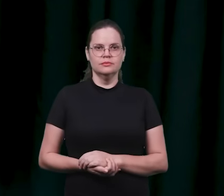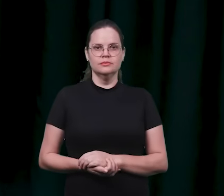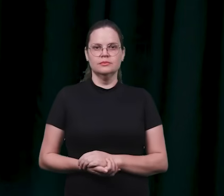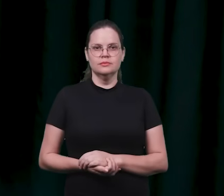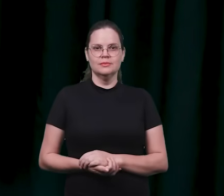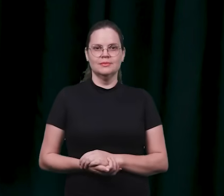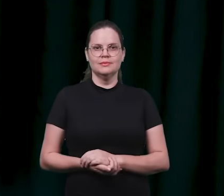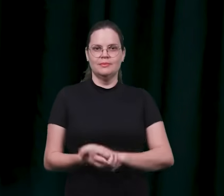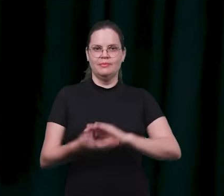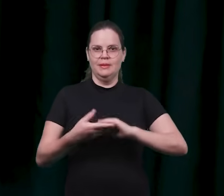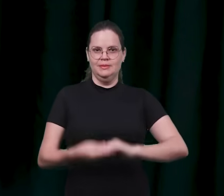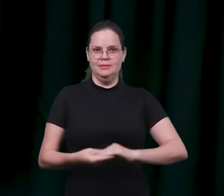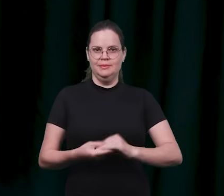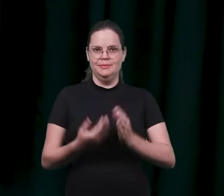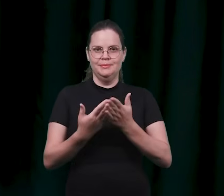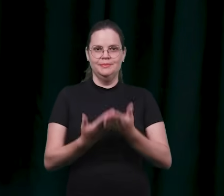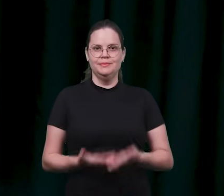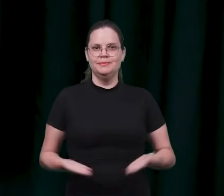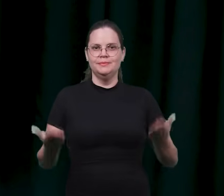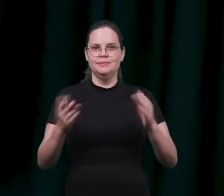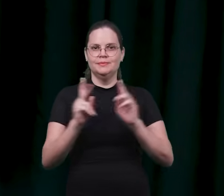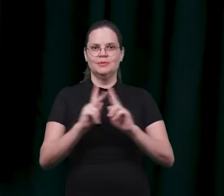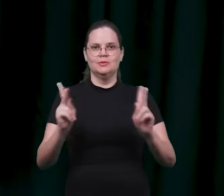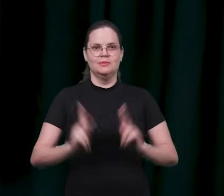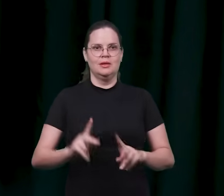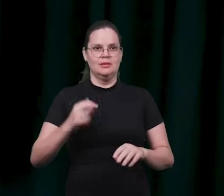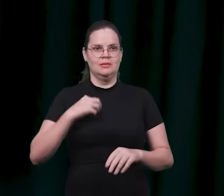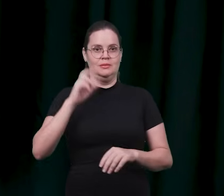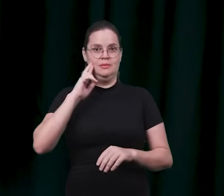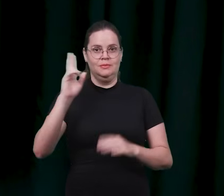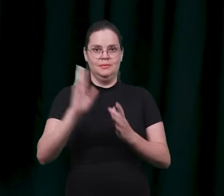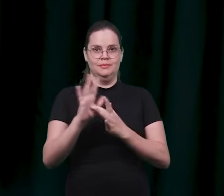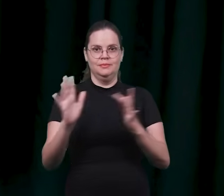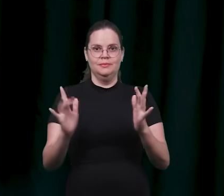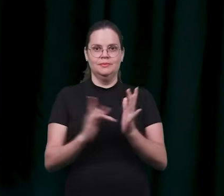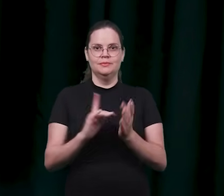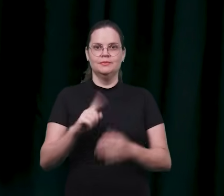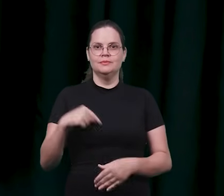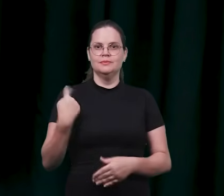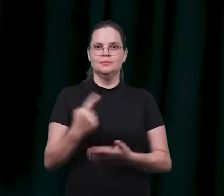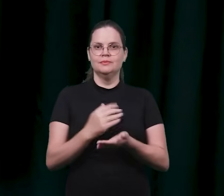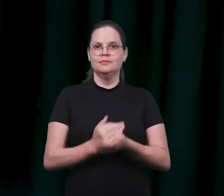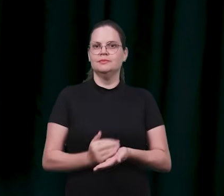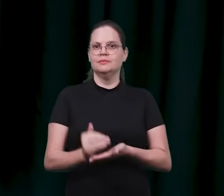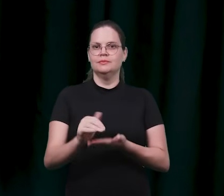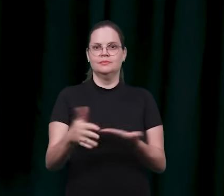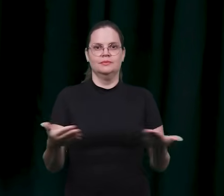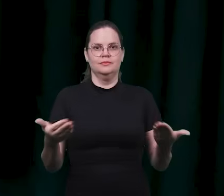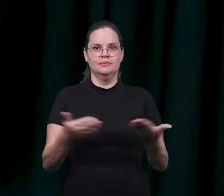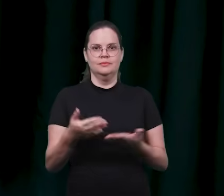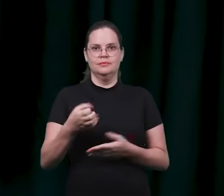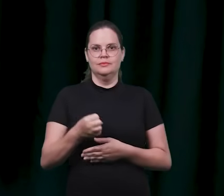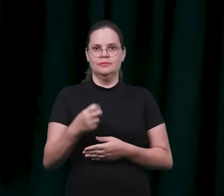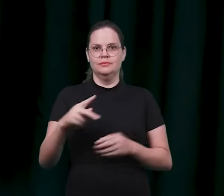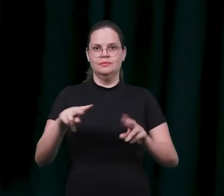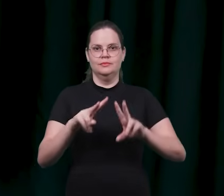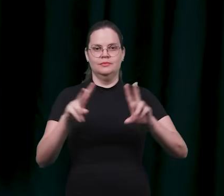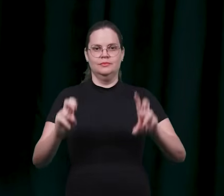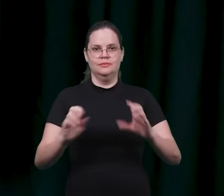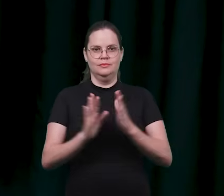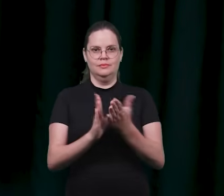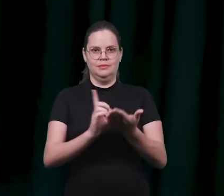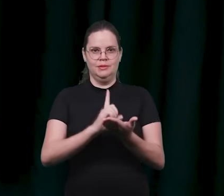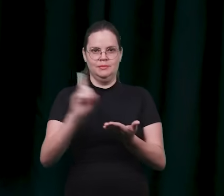Nós saudamos a todos com a paz do Senhor Jesus. Estamos começando mais um episódio do Bíblia, um